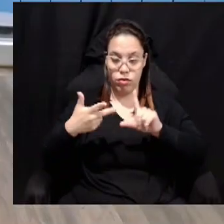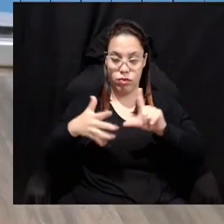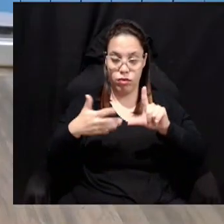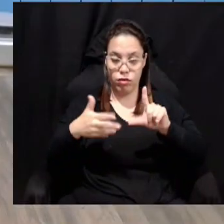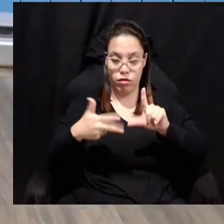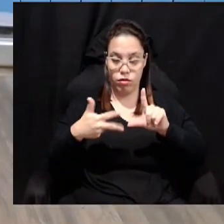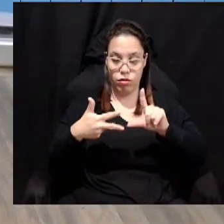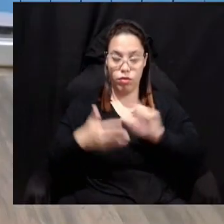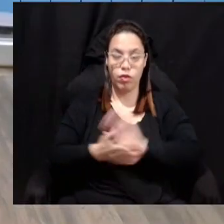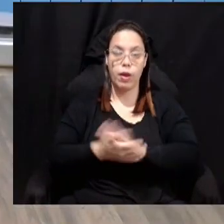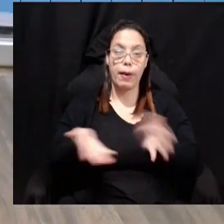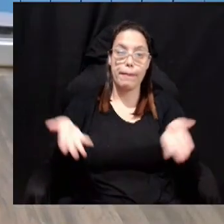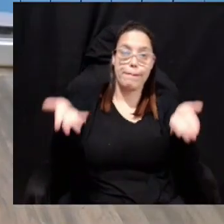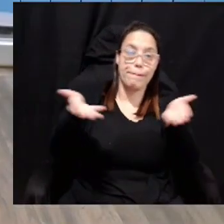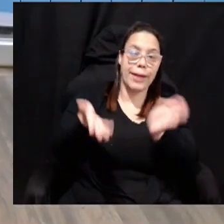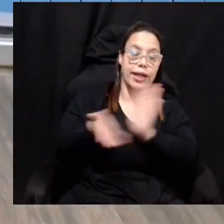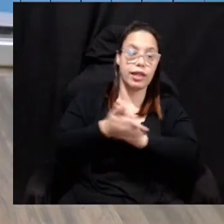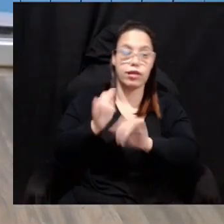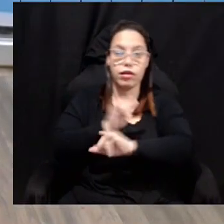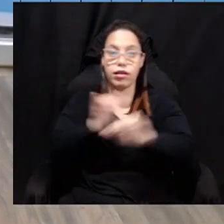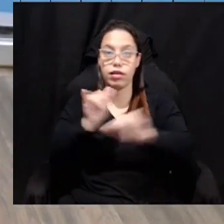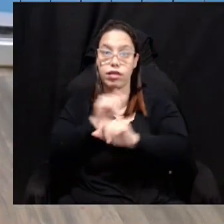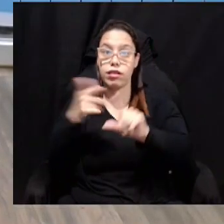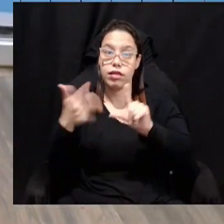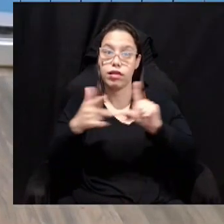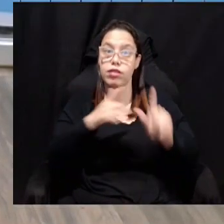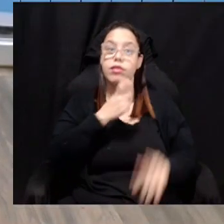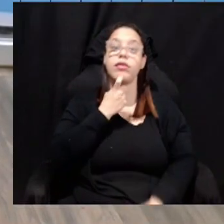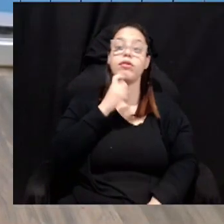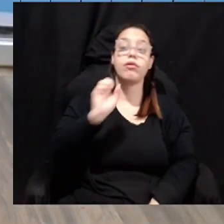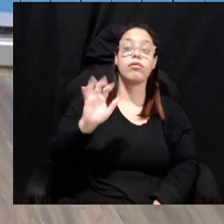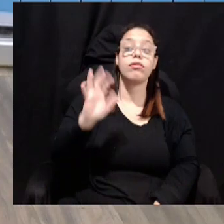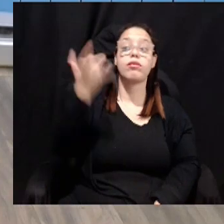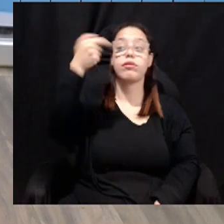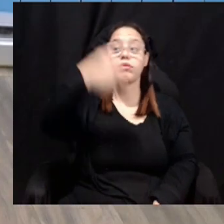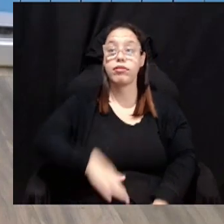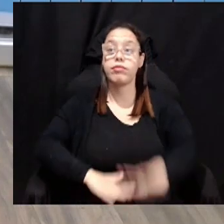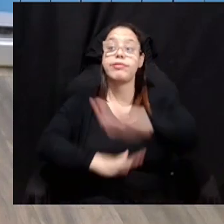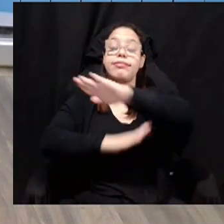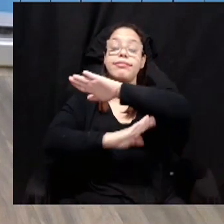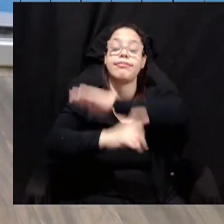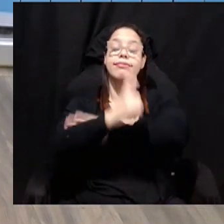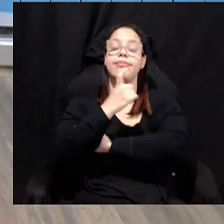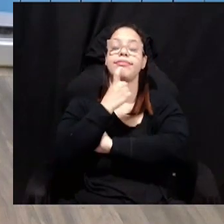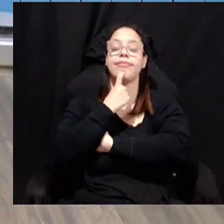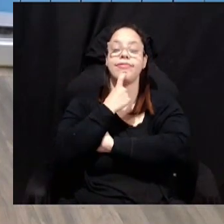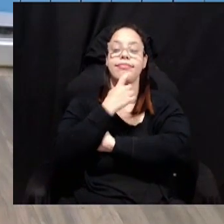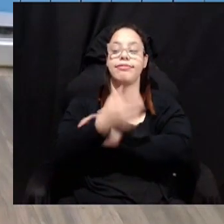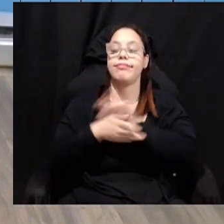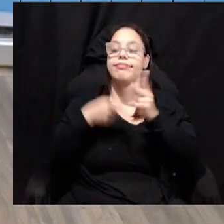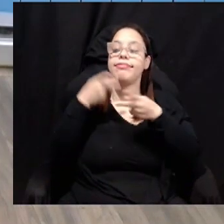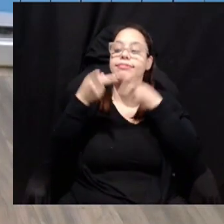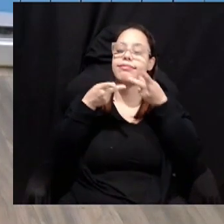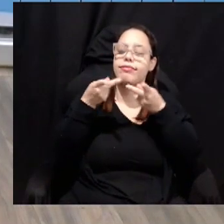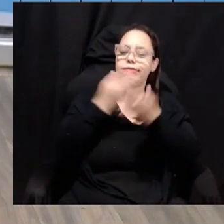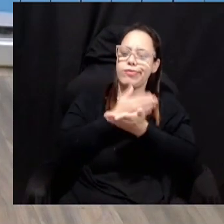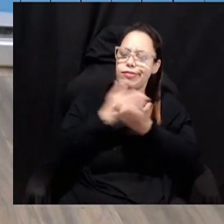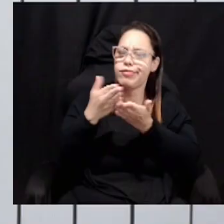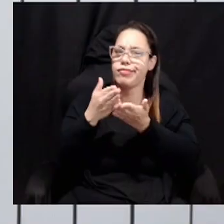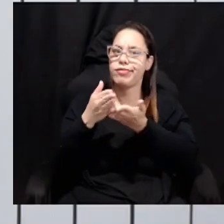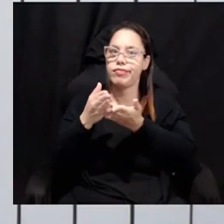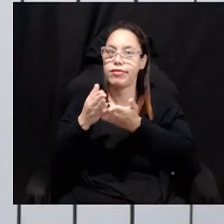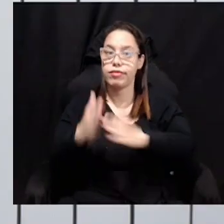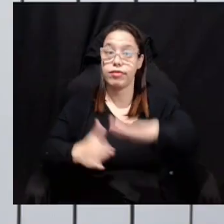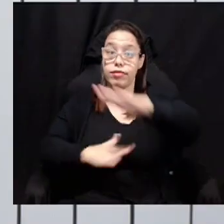nós vamos às notícias do Legislativo, que acontece aqui na Câmara Municipal de Campinas, falando inicialmente do Câmara Educa,